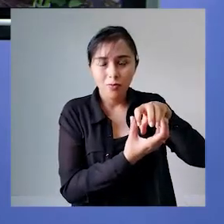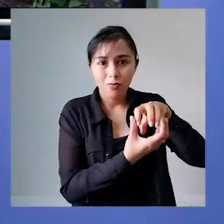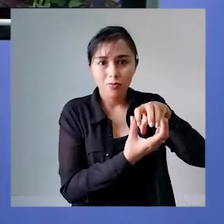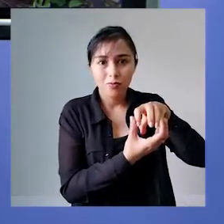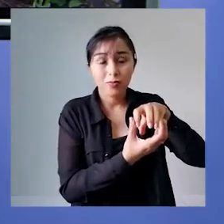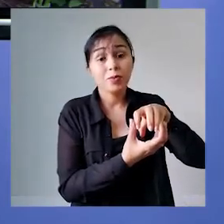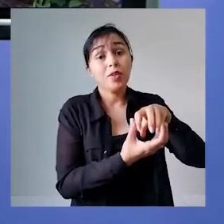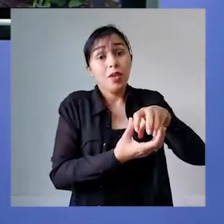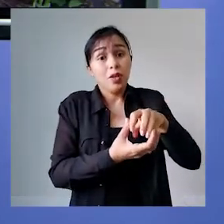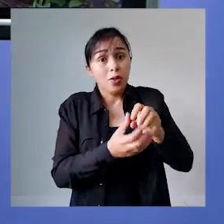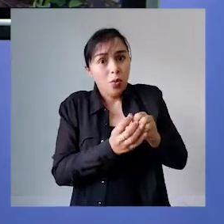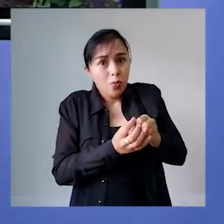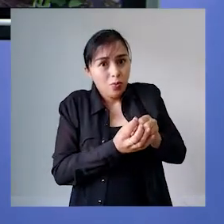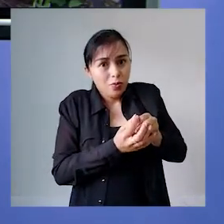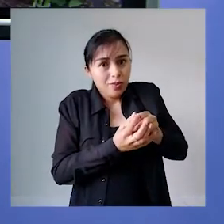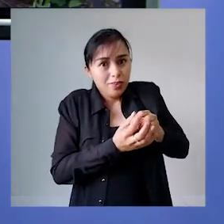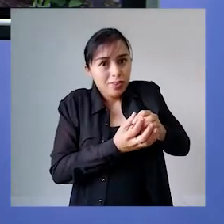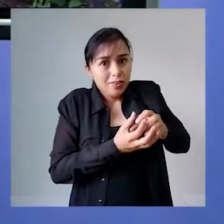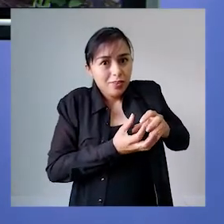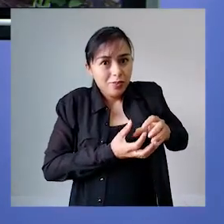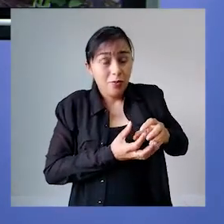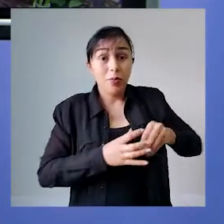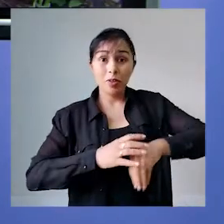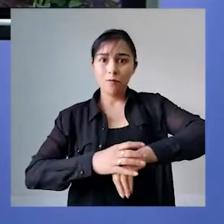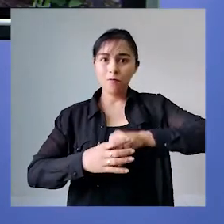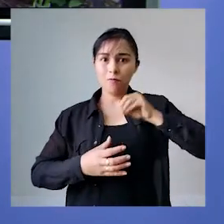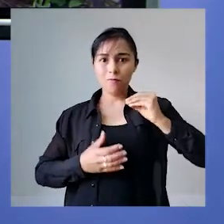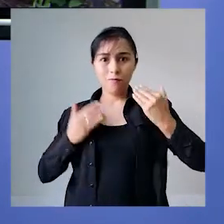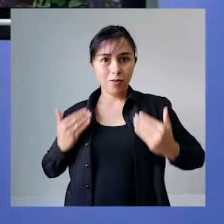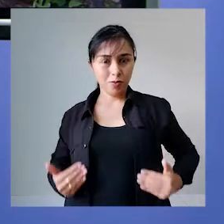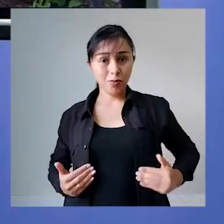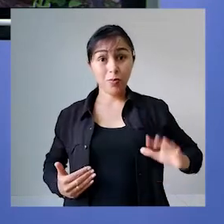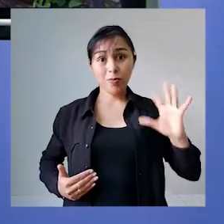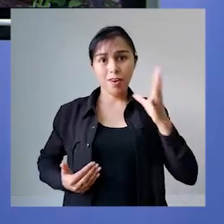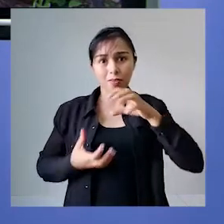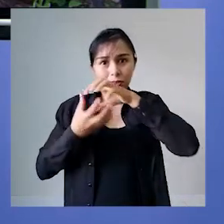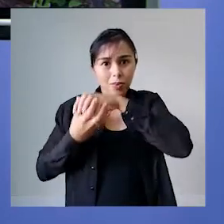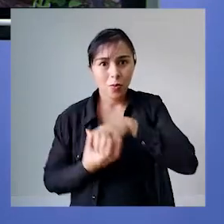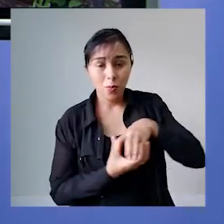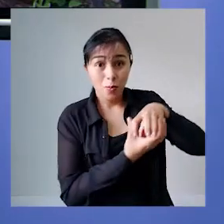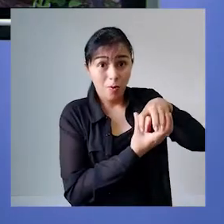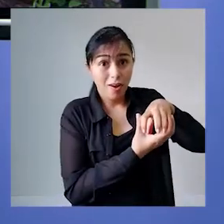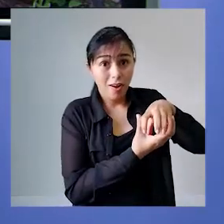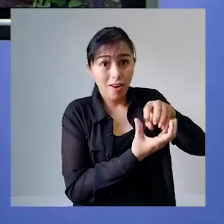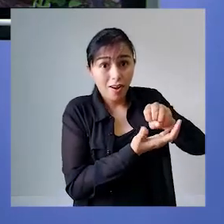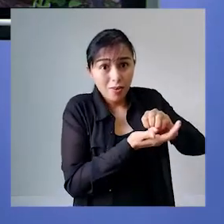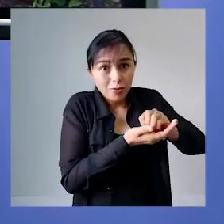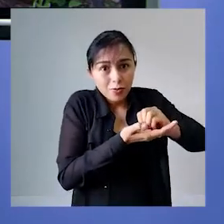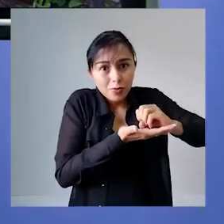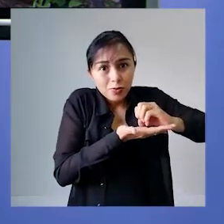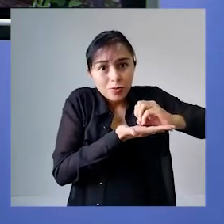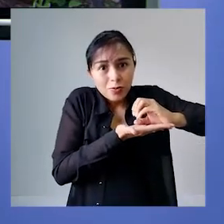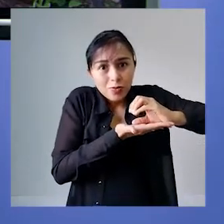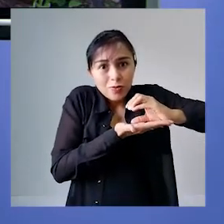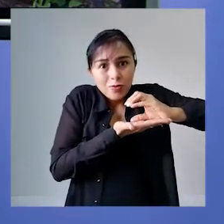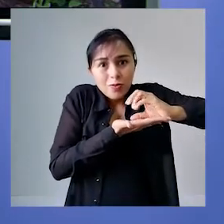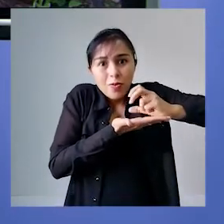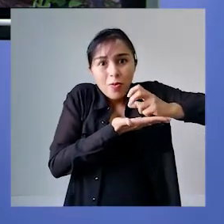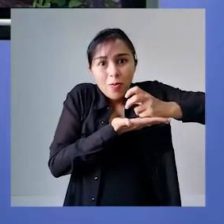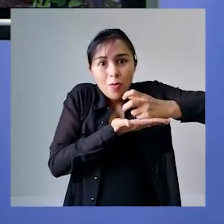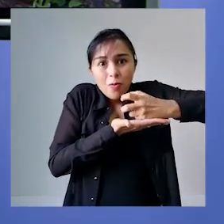do embrião é totalmente fora do corpo da mãe. Acontece nos ovos. Porém, eles apresentam pelos, porque são